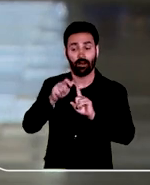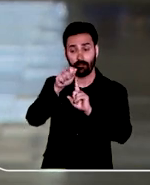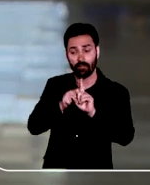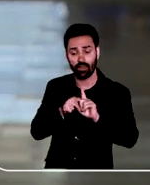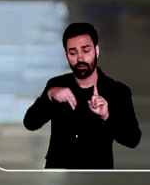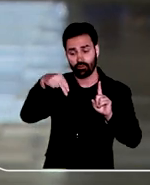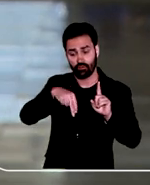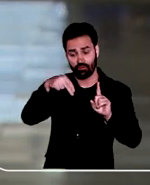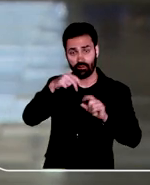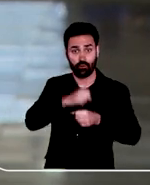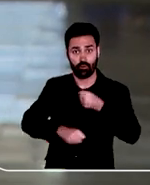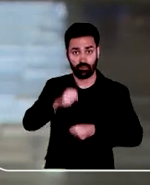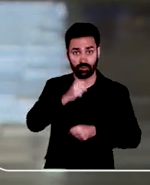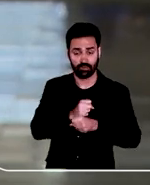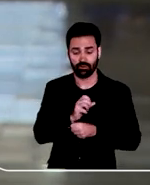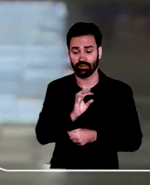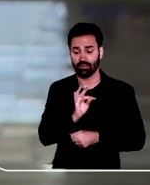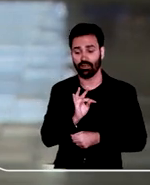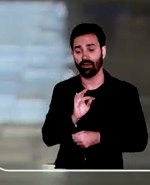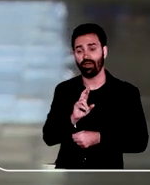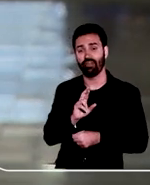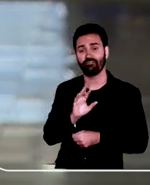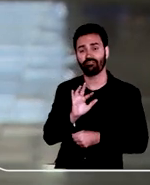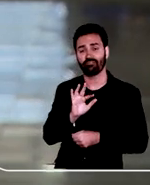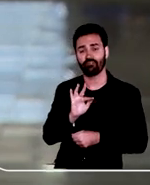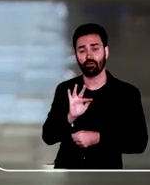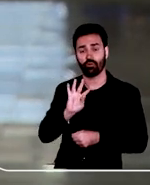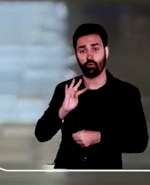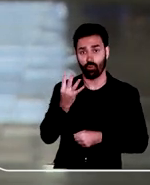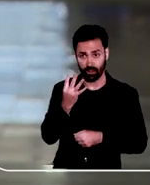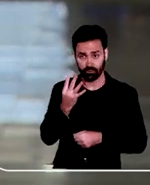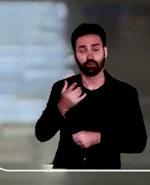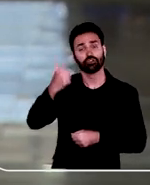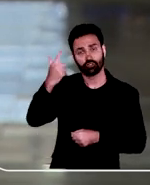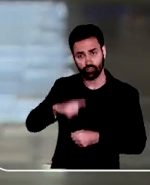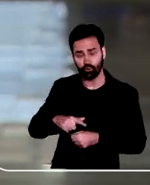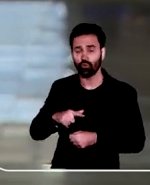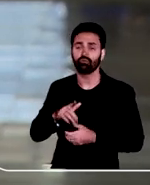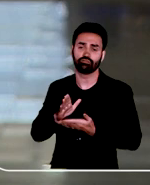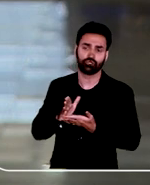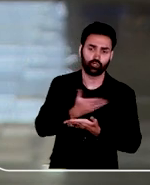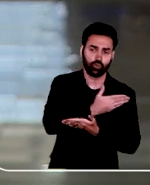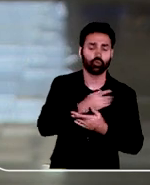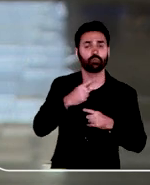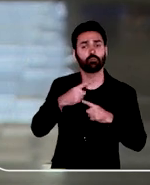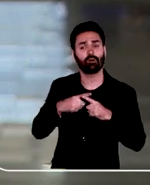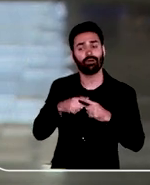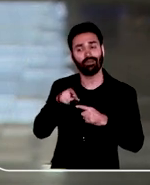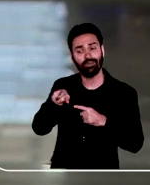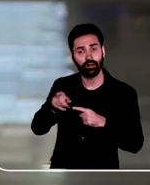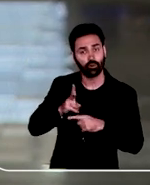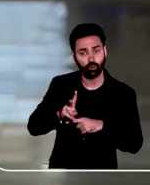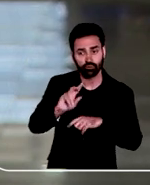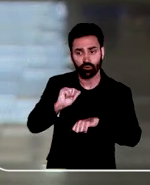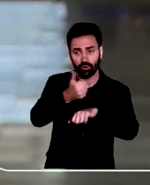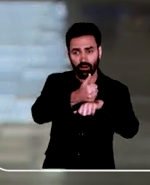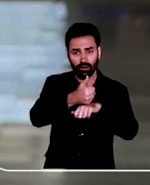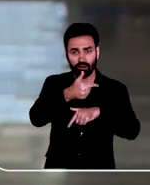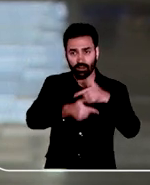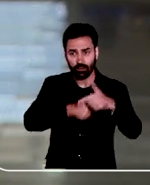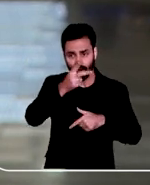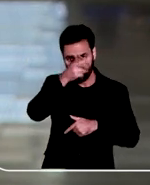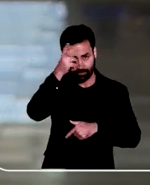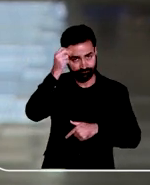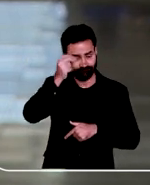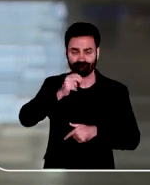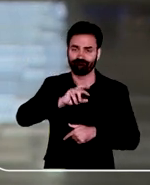federal no entanto em novembro do ano passado o trf4 voltou a afastar Jairo Jorge da Silva por